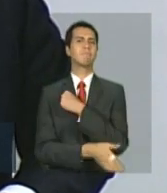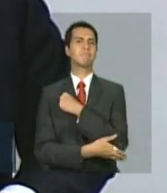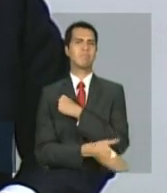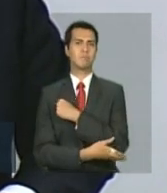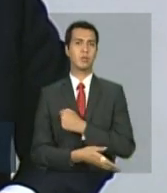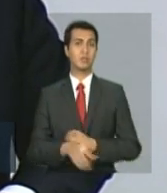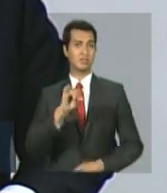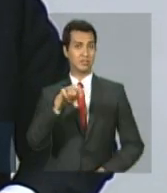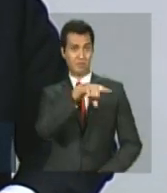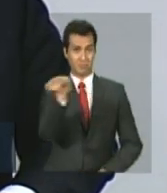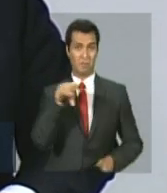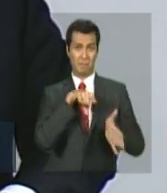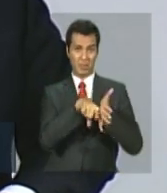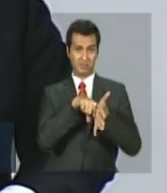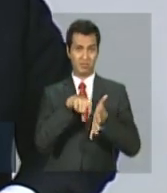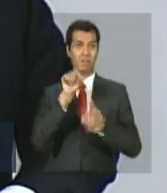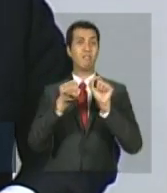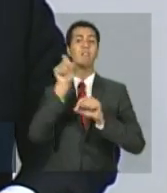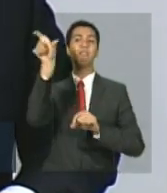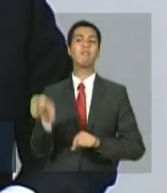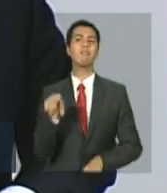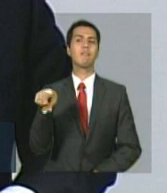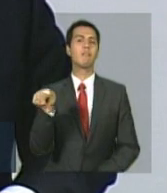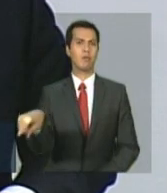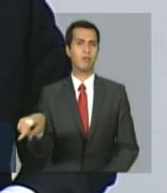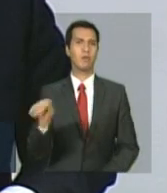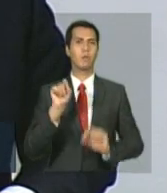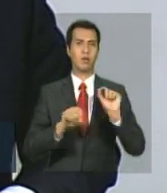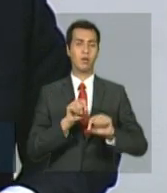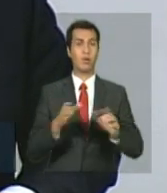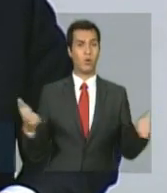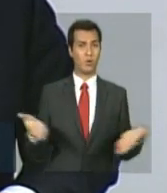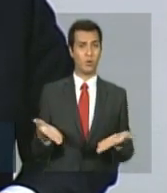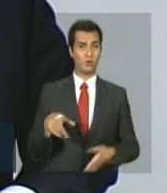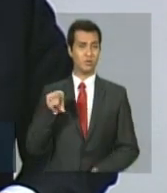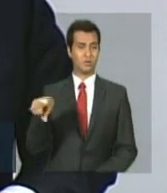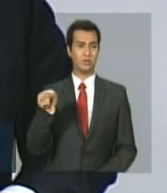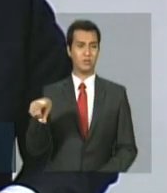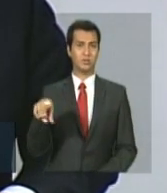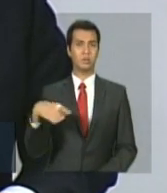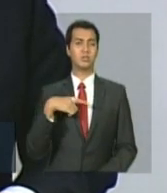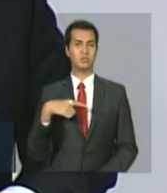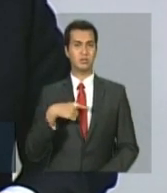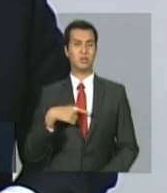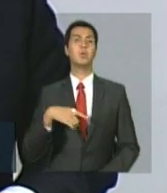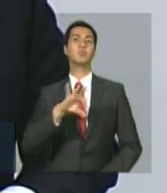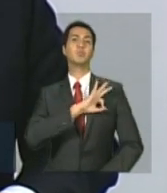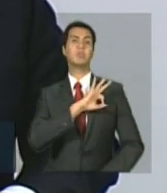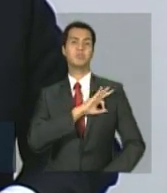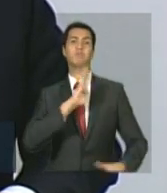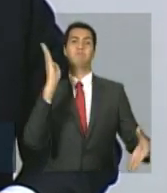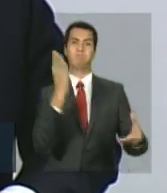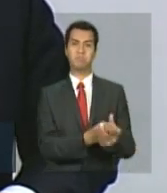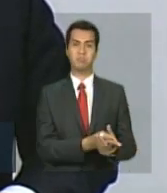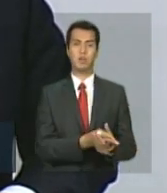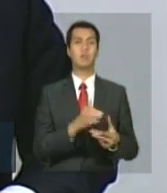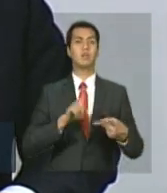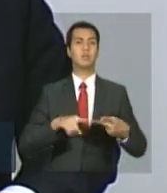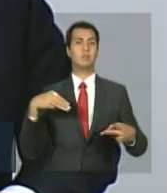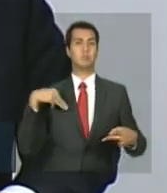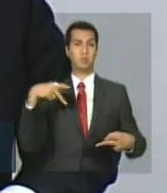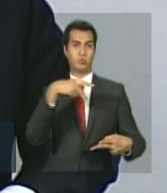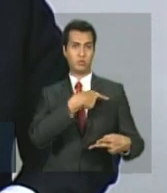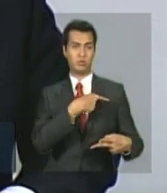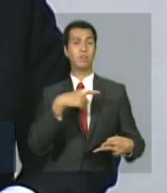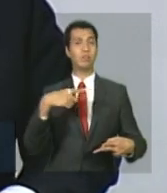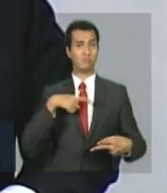Pesquisem sobre esse personagem. Vão saber que trata-se hoje de uma pessoa que responde a inquéritos policiais. O Ministério Público impetra